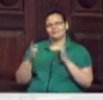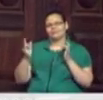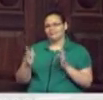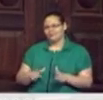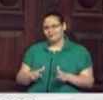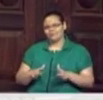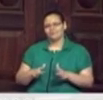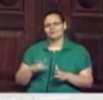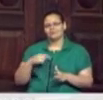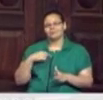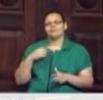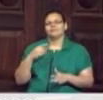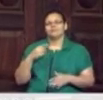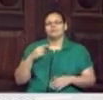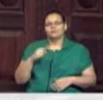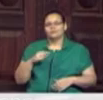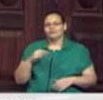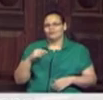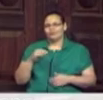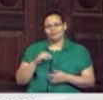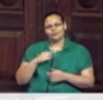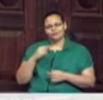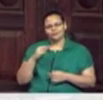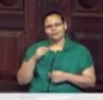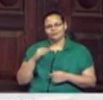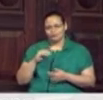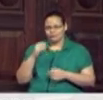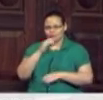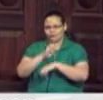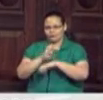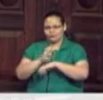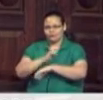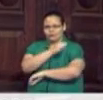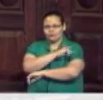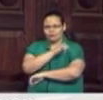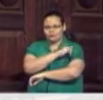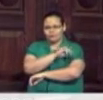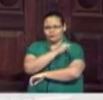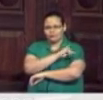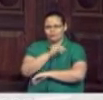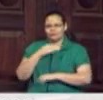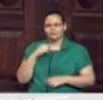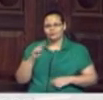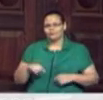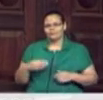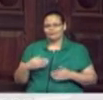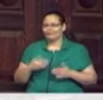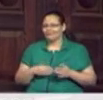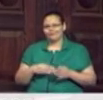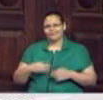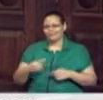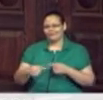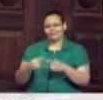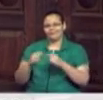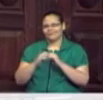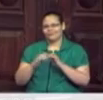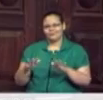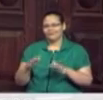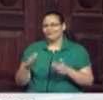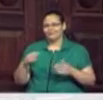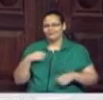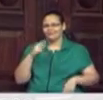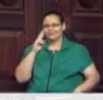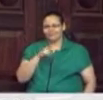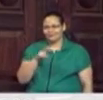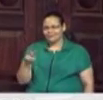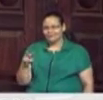legado de destruição e desmoralização para o Estado do Rio de Janeiro. Aliás, legado que não é muito diferente do que estamos